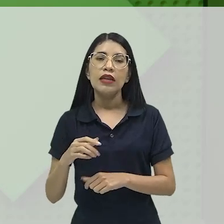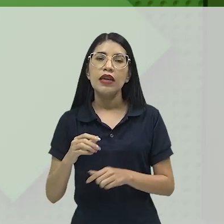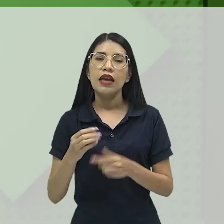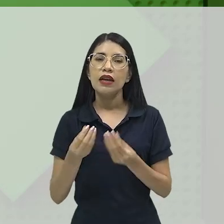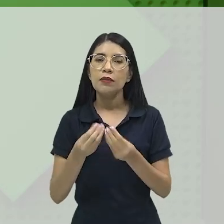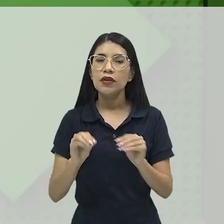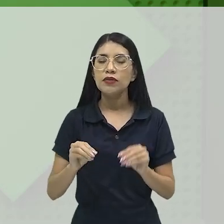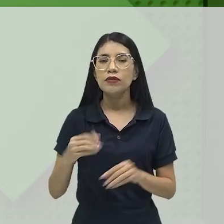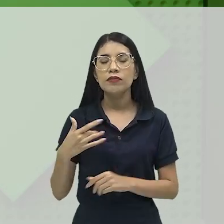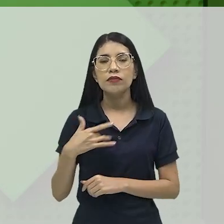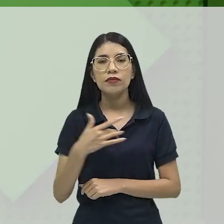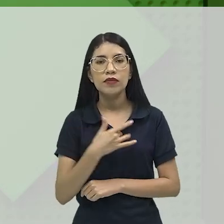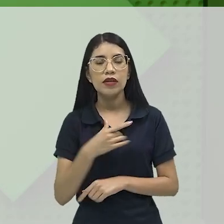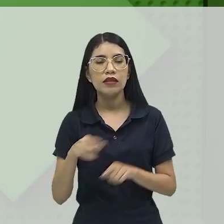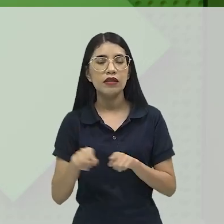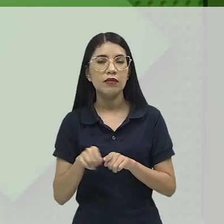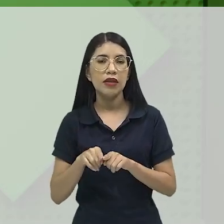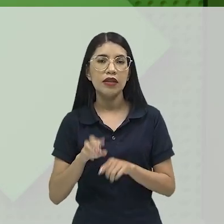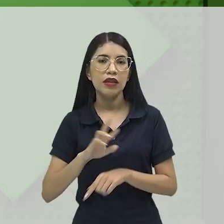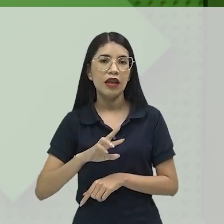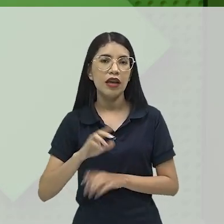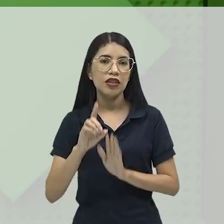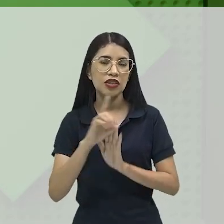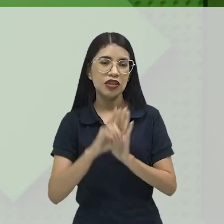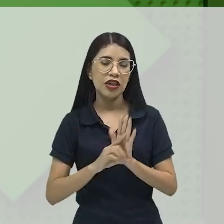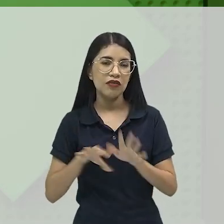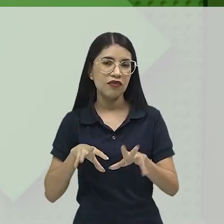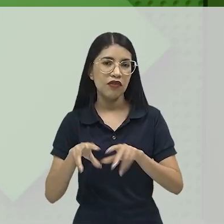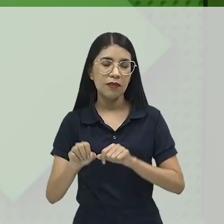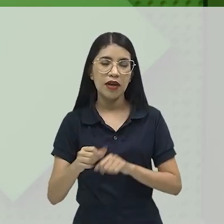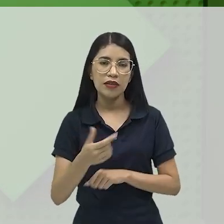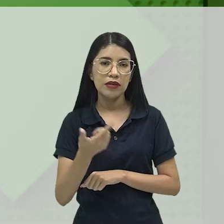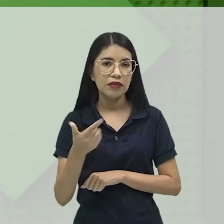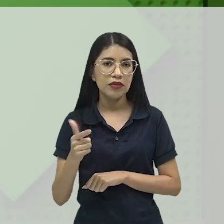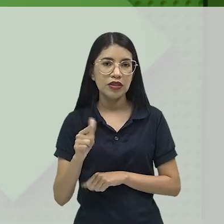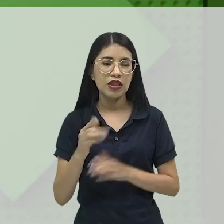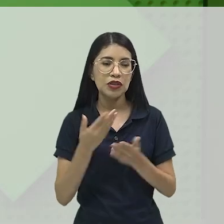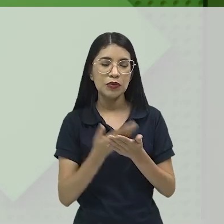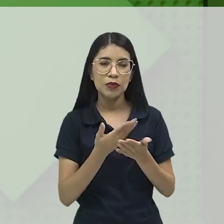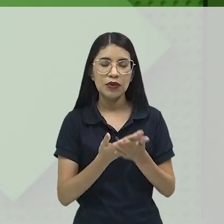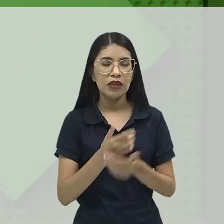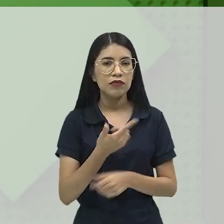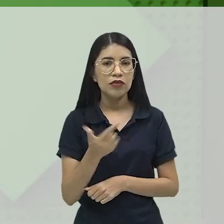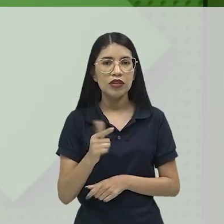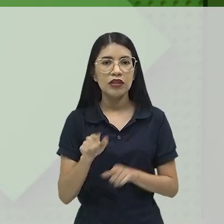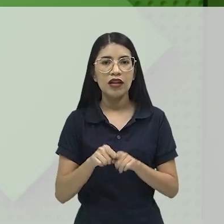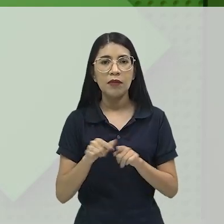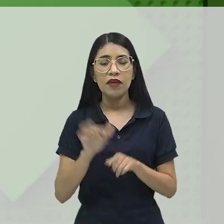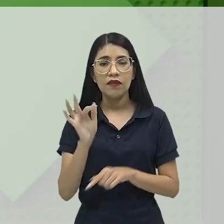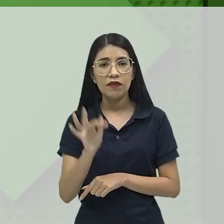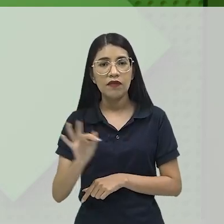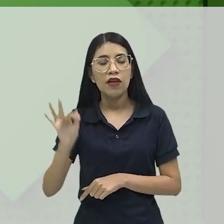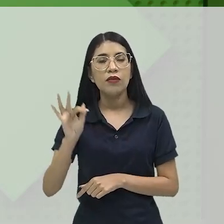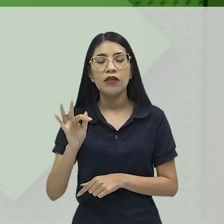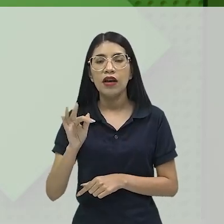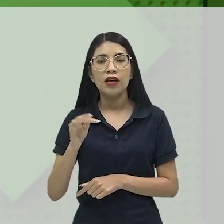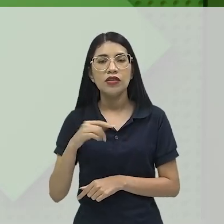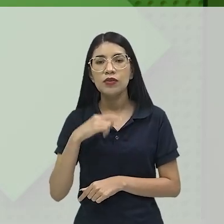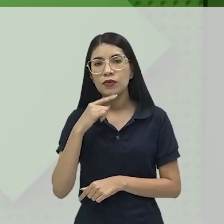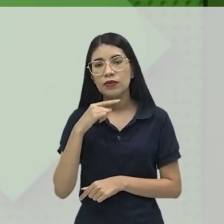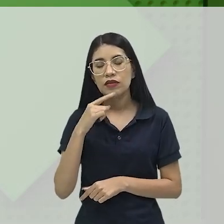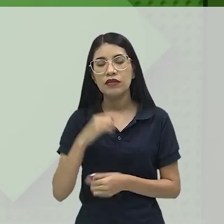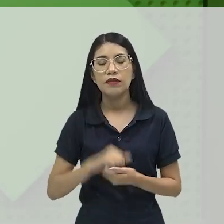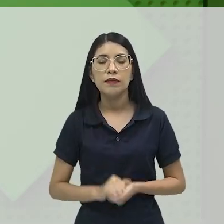saúde, não tinham direito a se formar, a terminar os seus estudos, a fazer uma faculdade, conquistar coisas melhores na sua